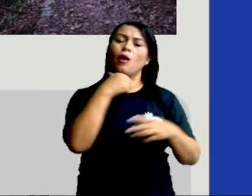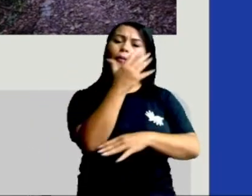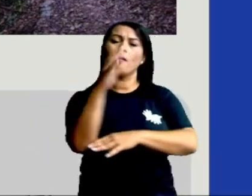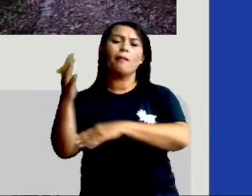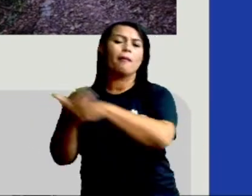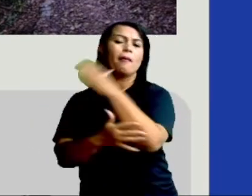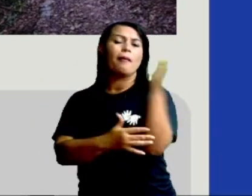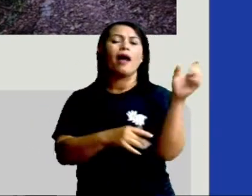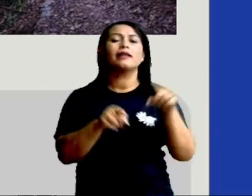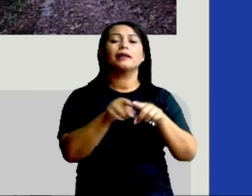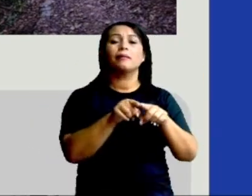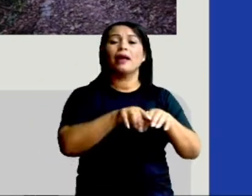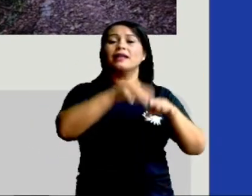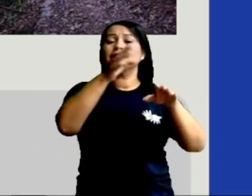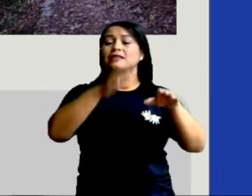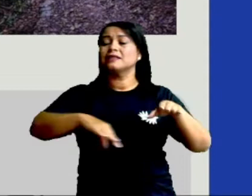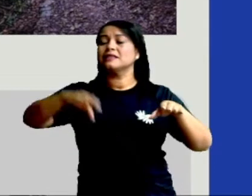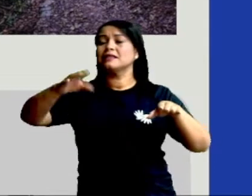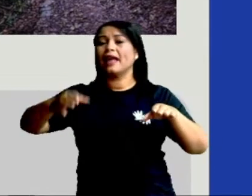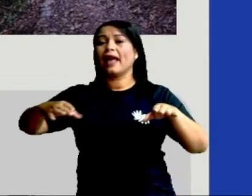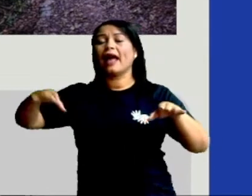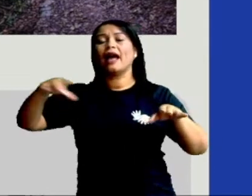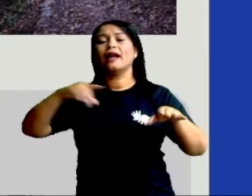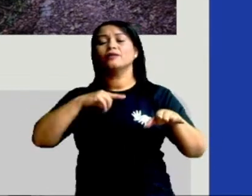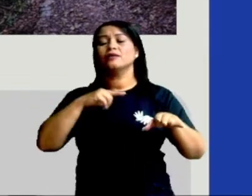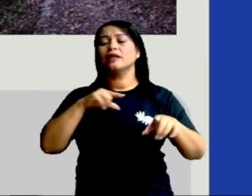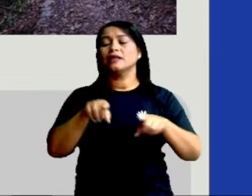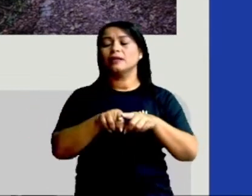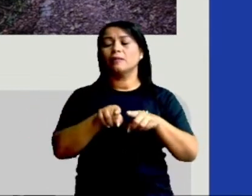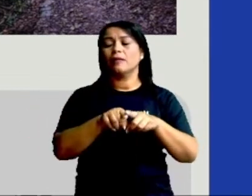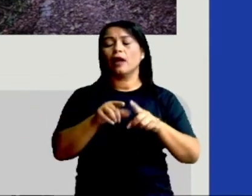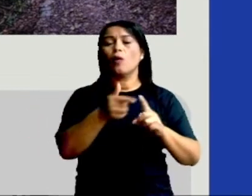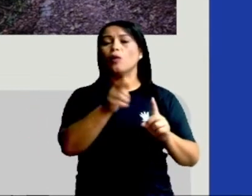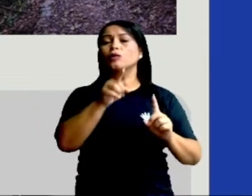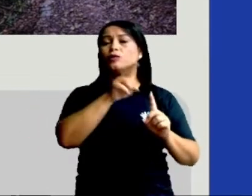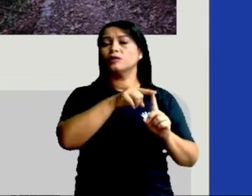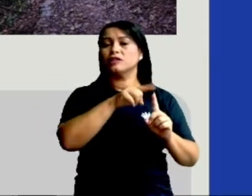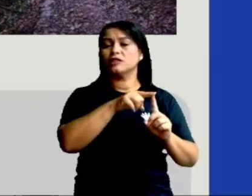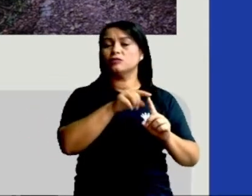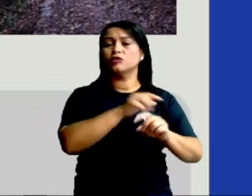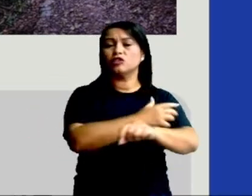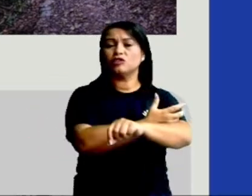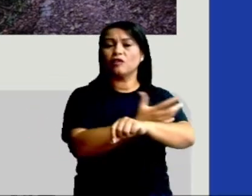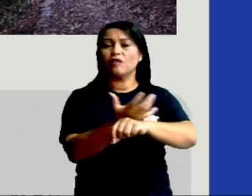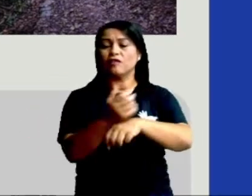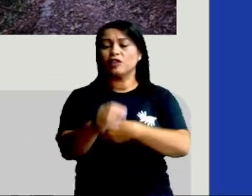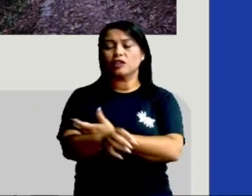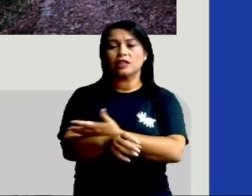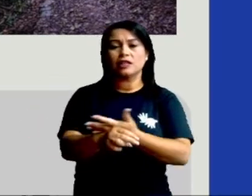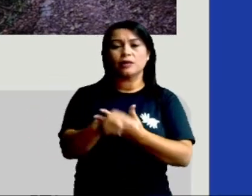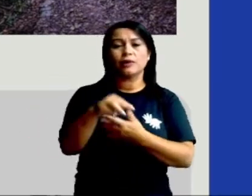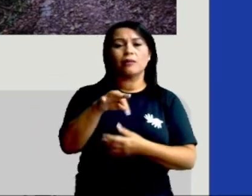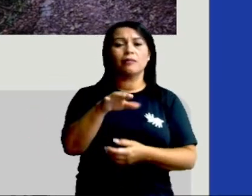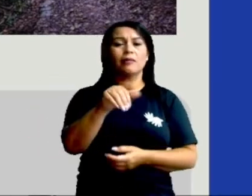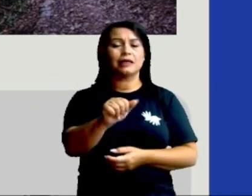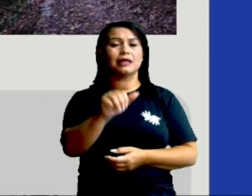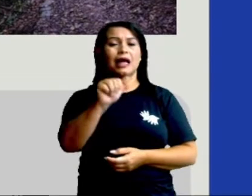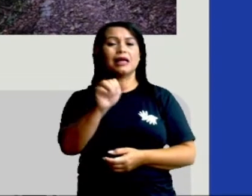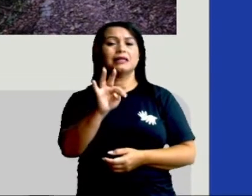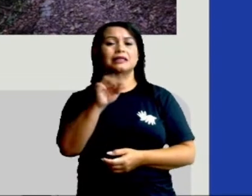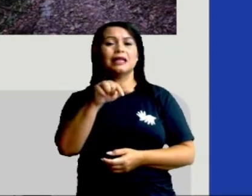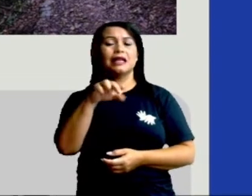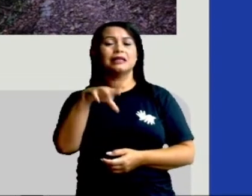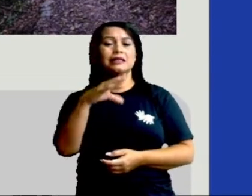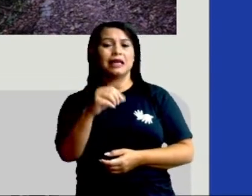matas manguezais encerradas temos também o tipo de vegetação chamada de Mata Atlântica onde há a